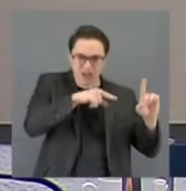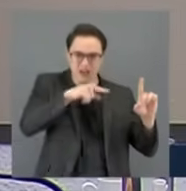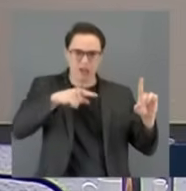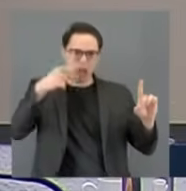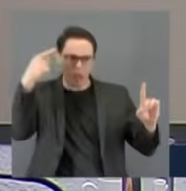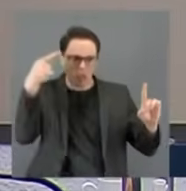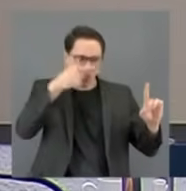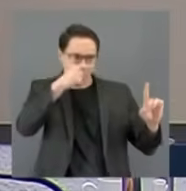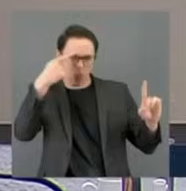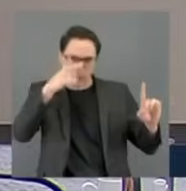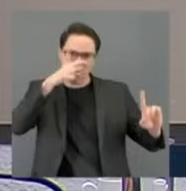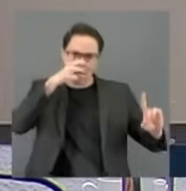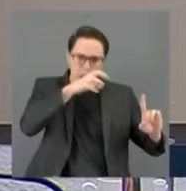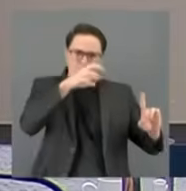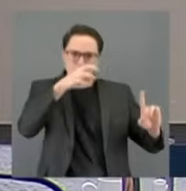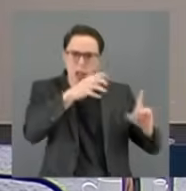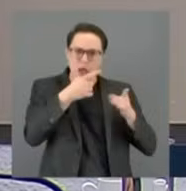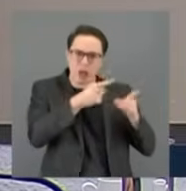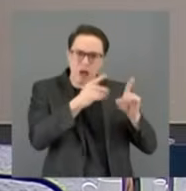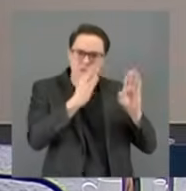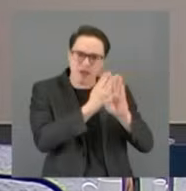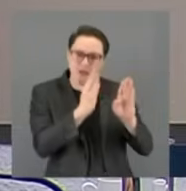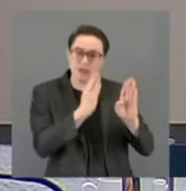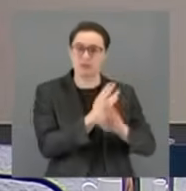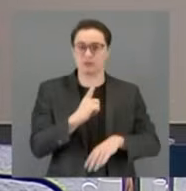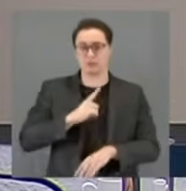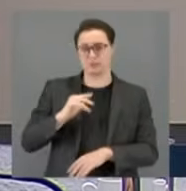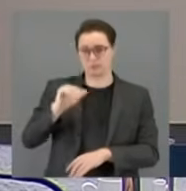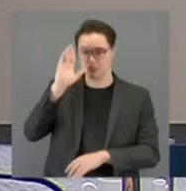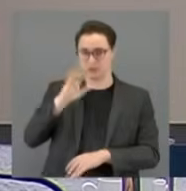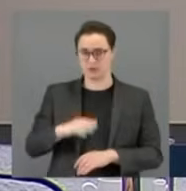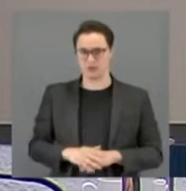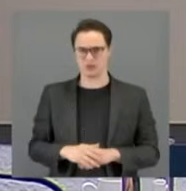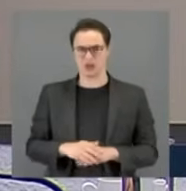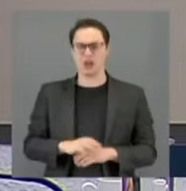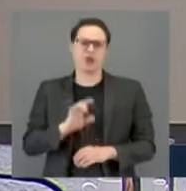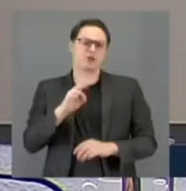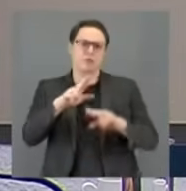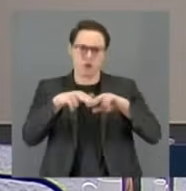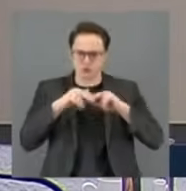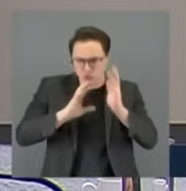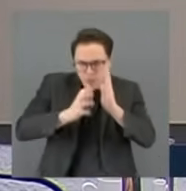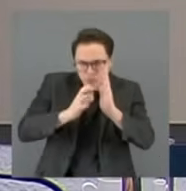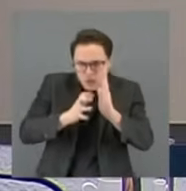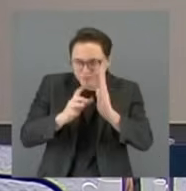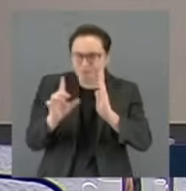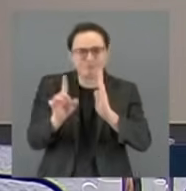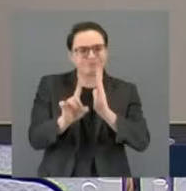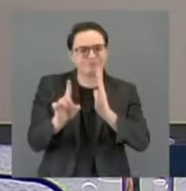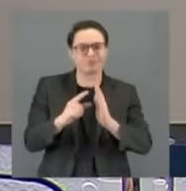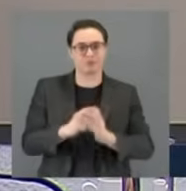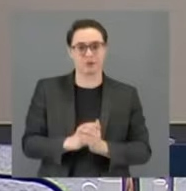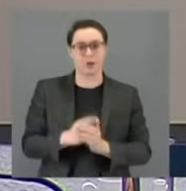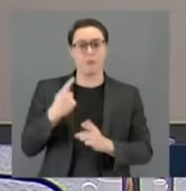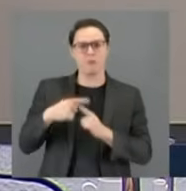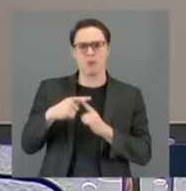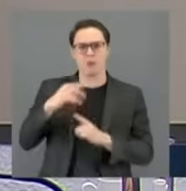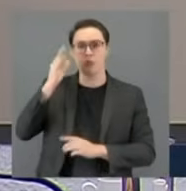essa questão não se limita a questões ideológicas partidárias. Até porque num futuro